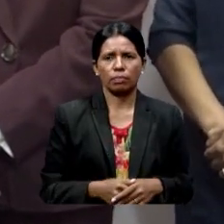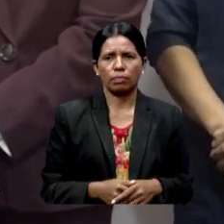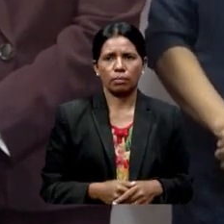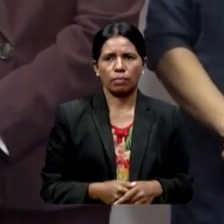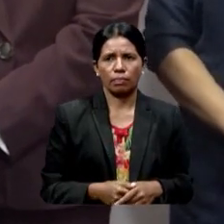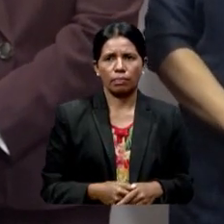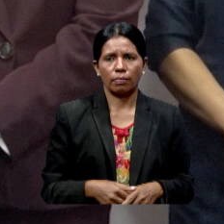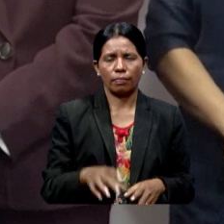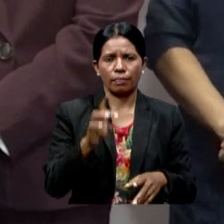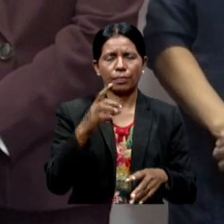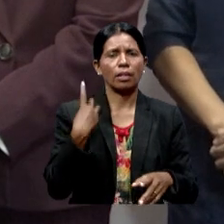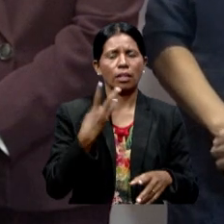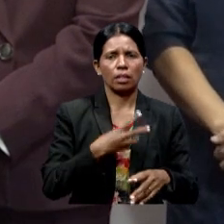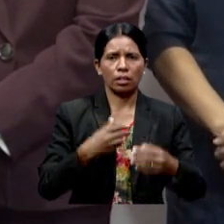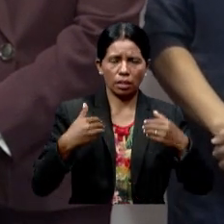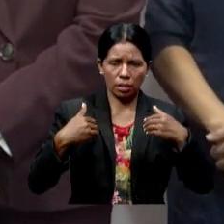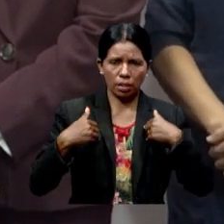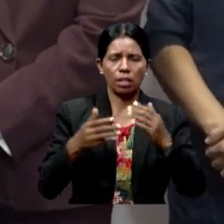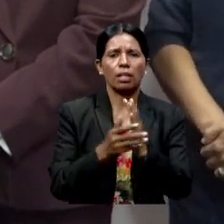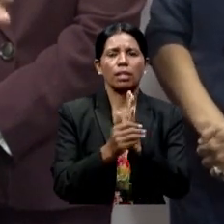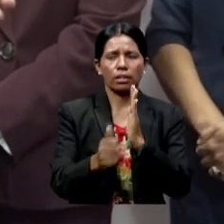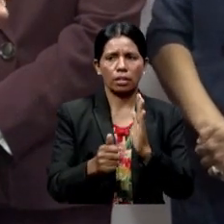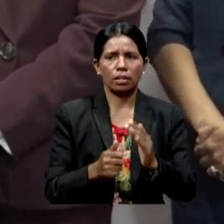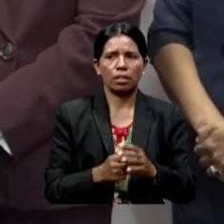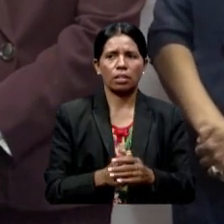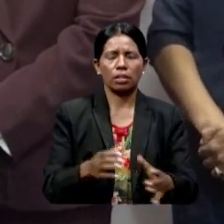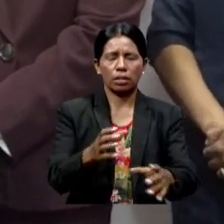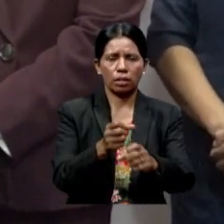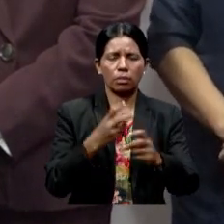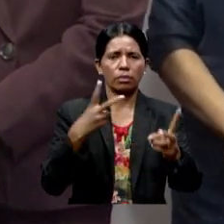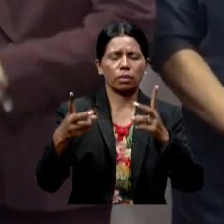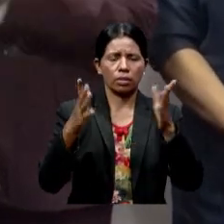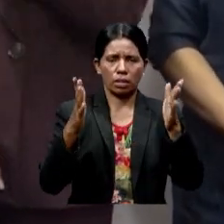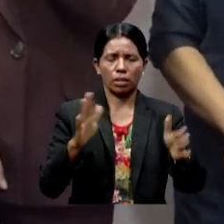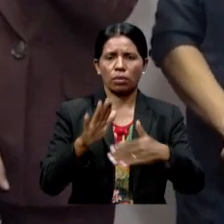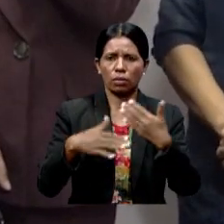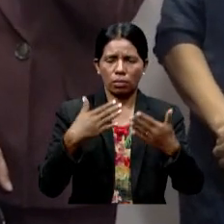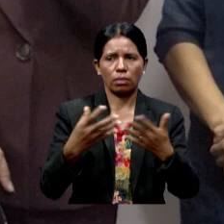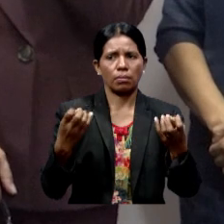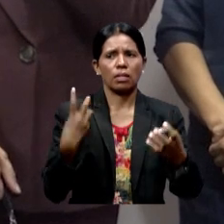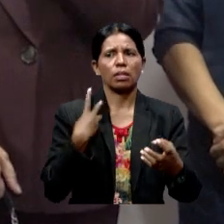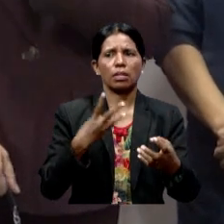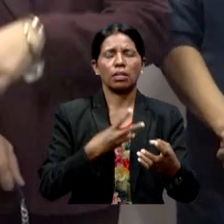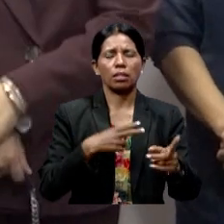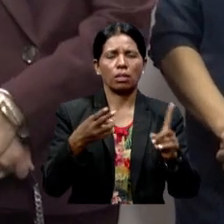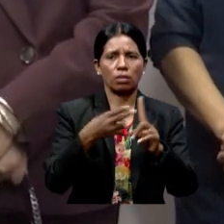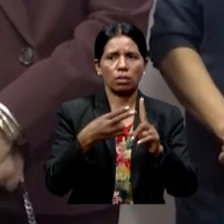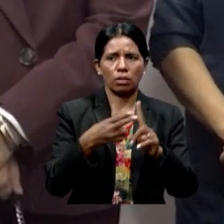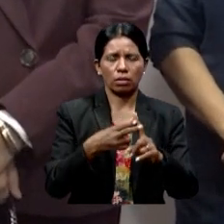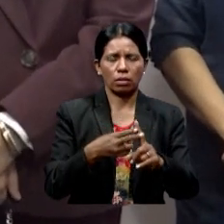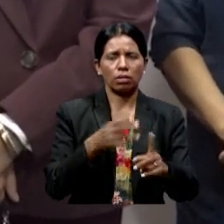Terceiro, maca, e tem capacidade, simo bem na casira, para, e tem hotel, né? Lá